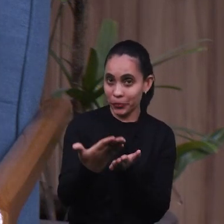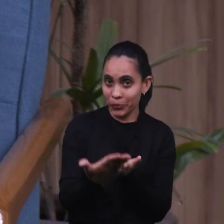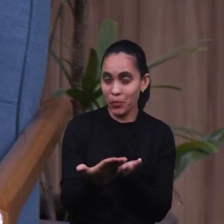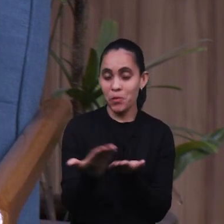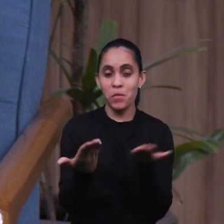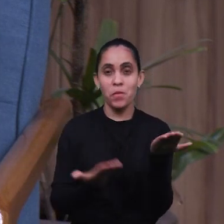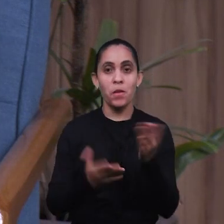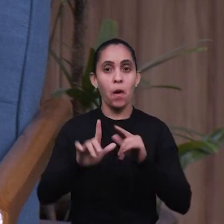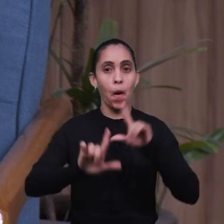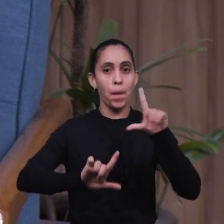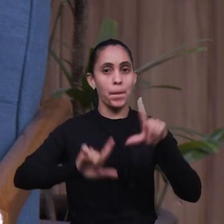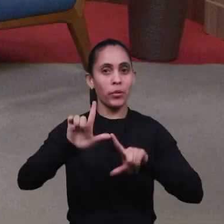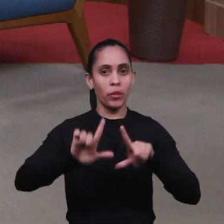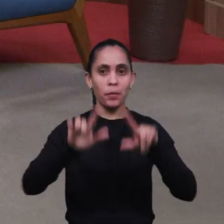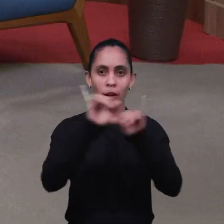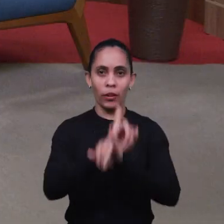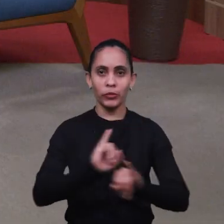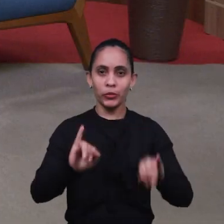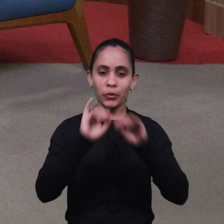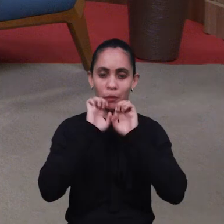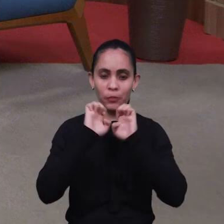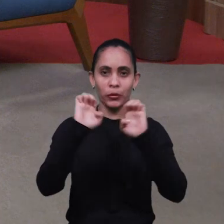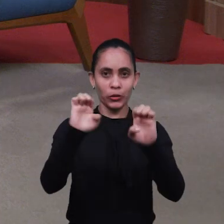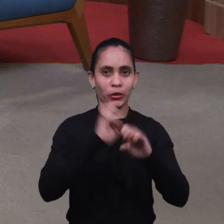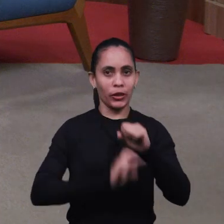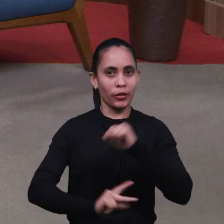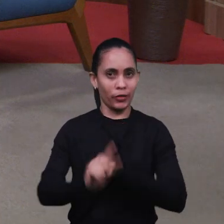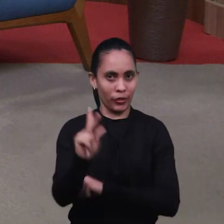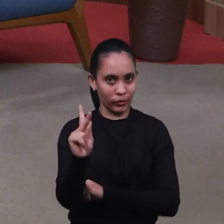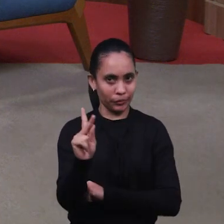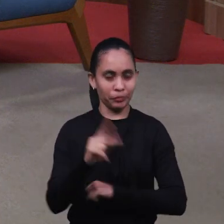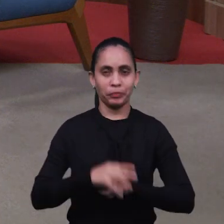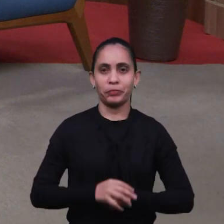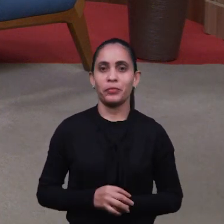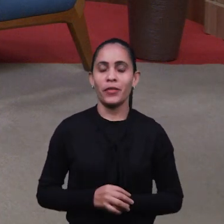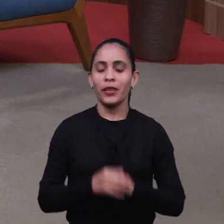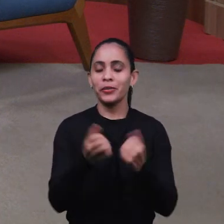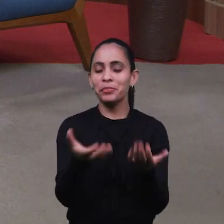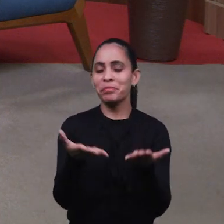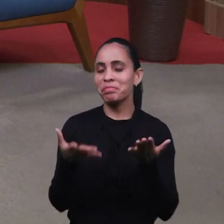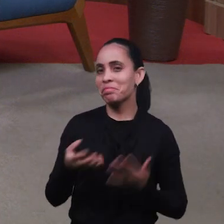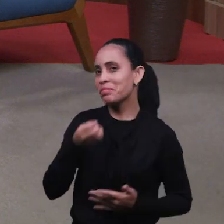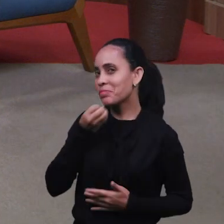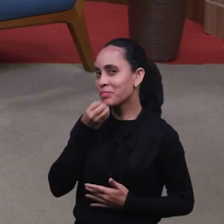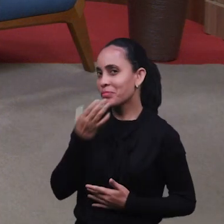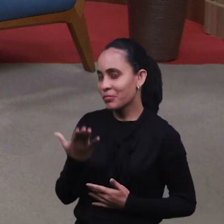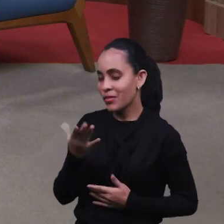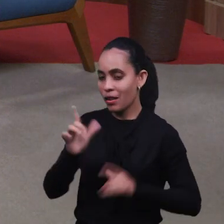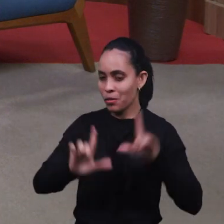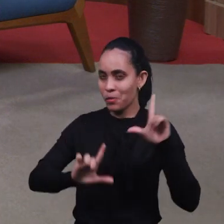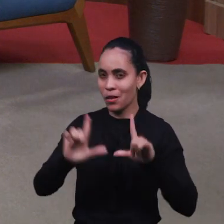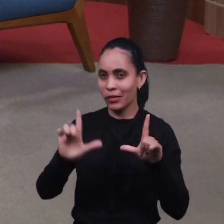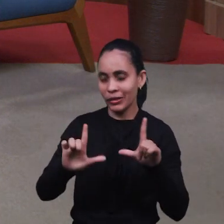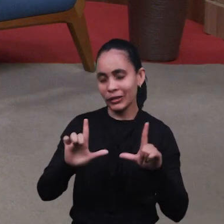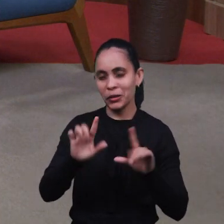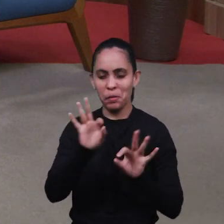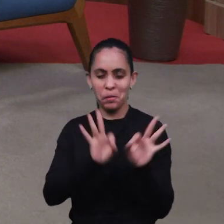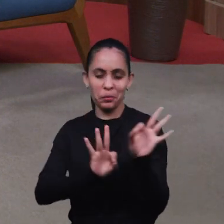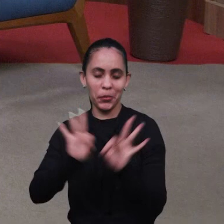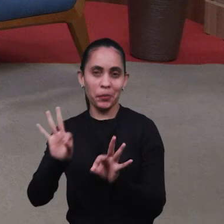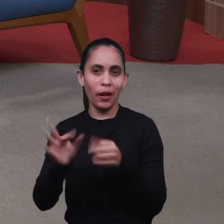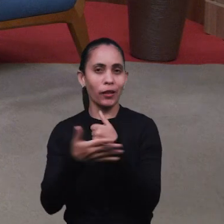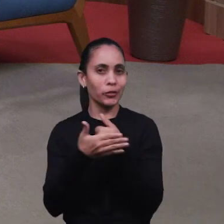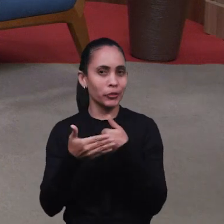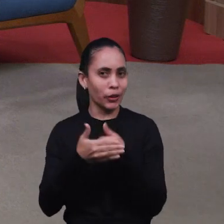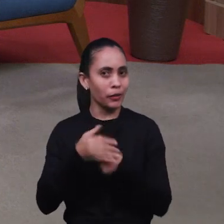uma edição do programa Anunciando o Evangelho Eterno. Seja bem-vindo a esse programa que é feito com todo